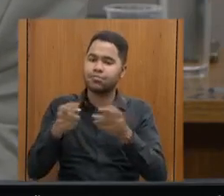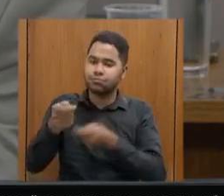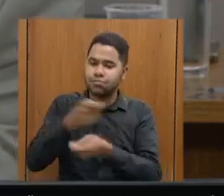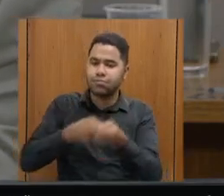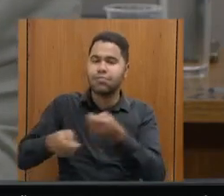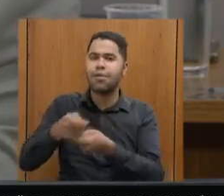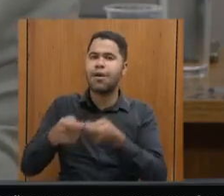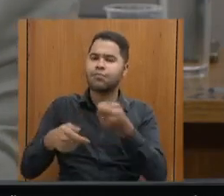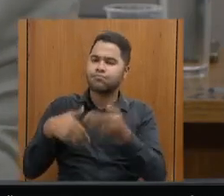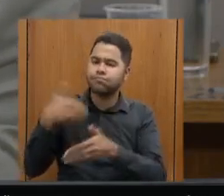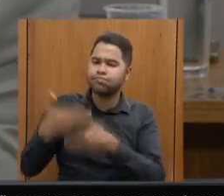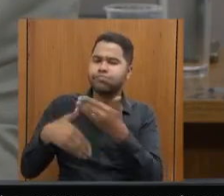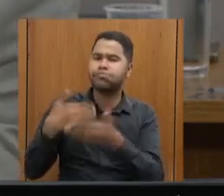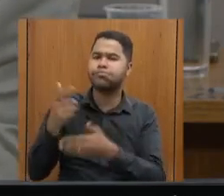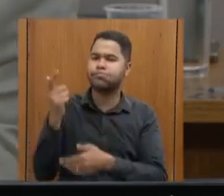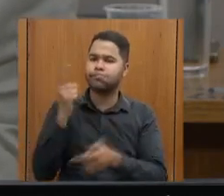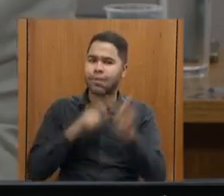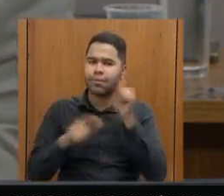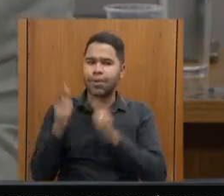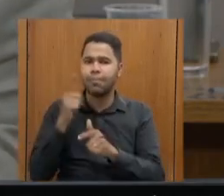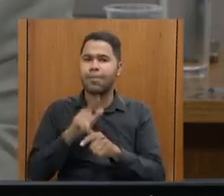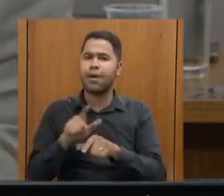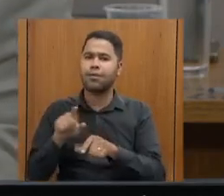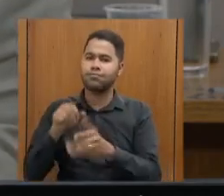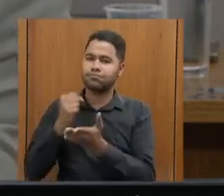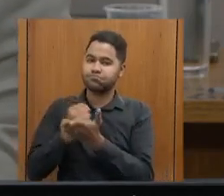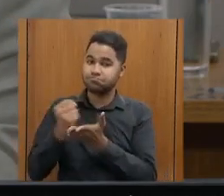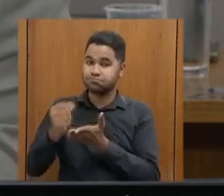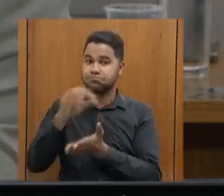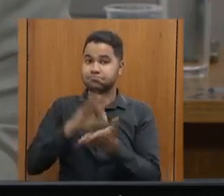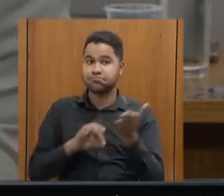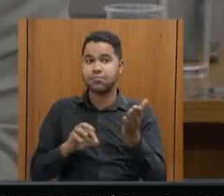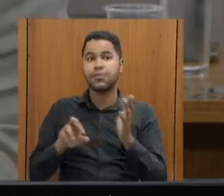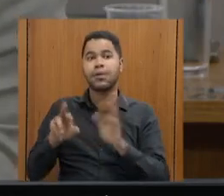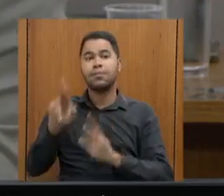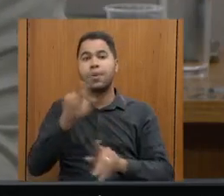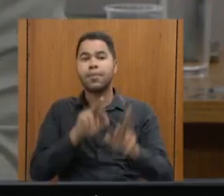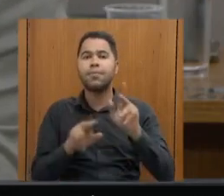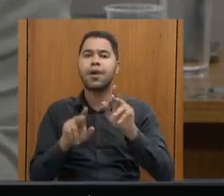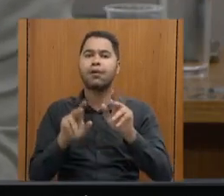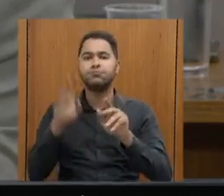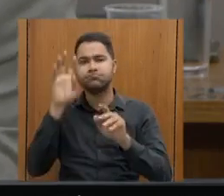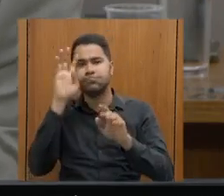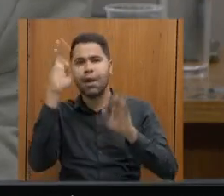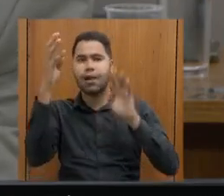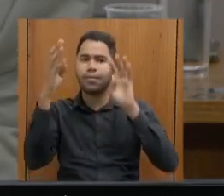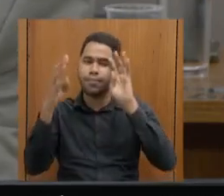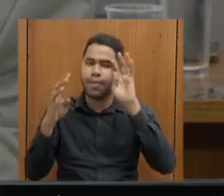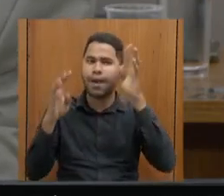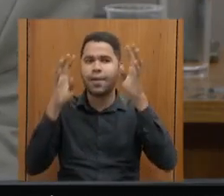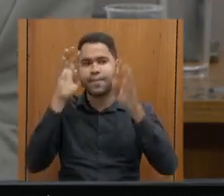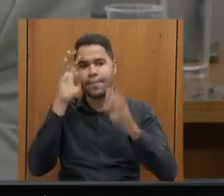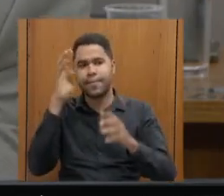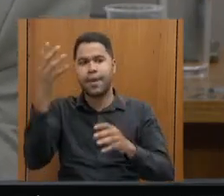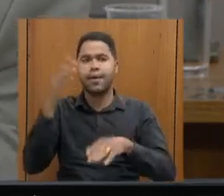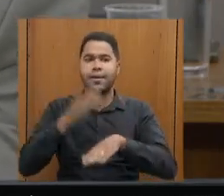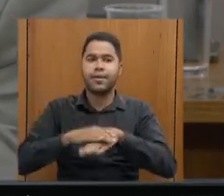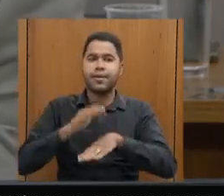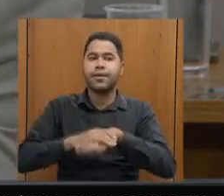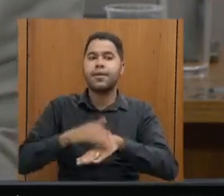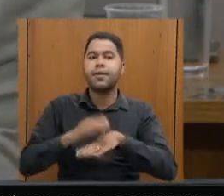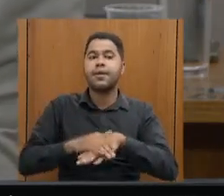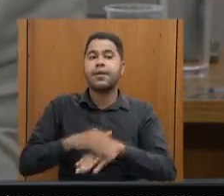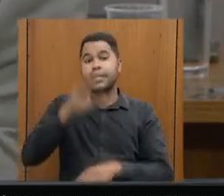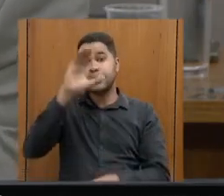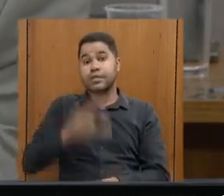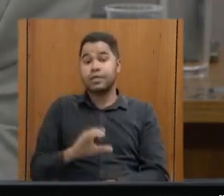pública possa se modernizar contratando de forma diferente soluções diferentes para aquilo que o cidadão